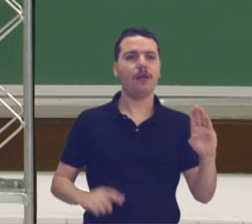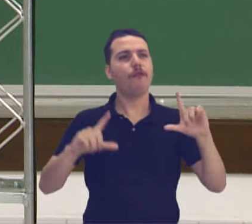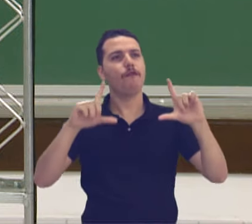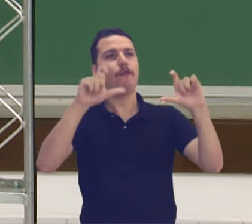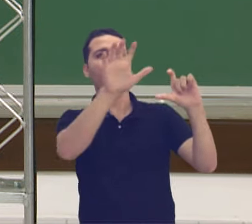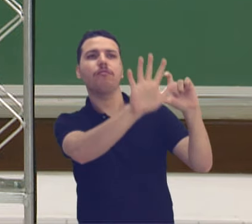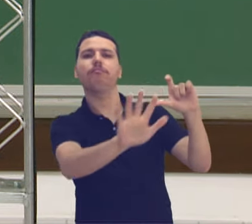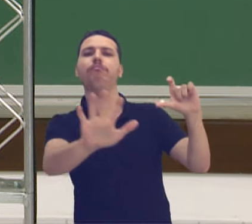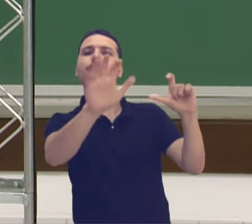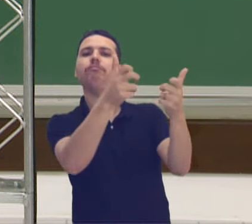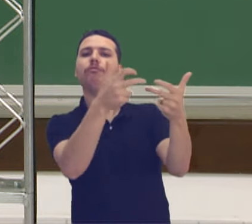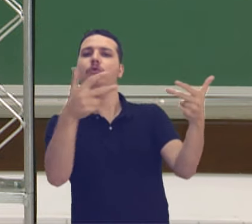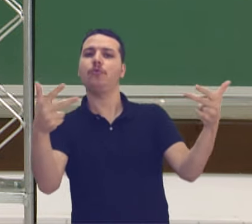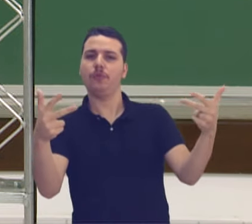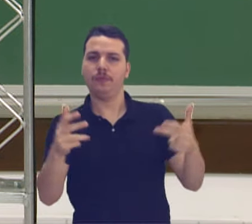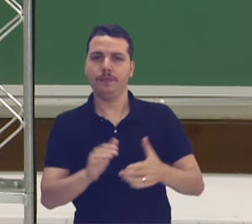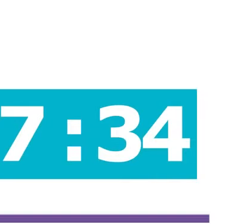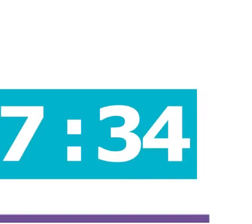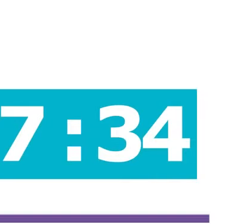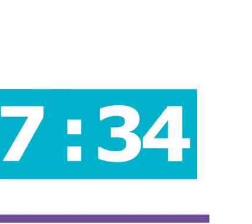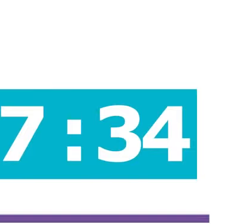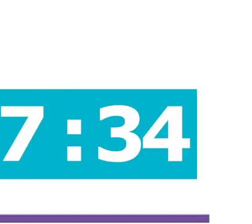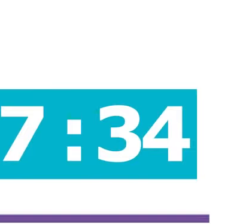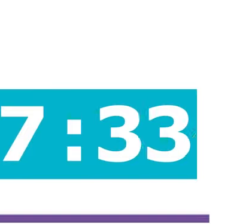paisagens não